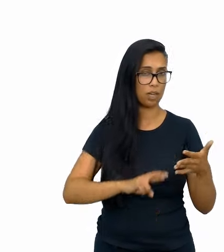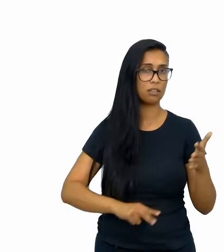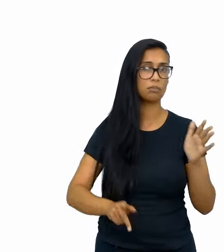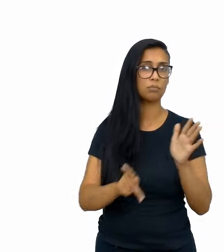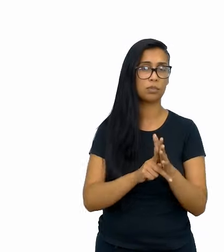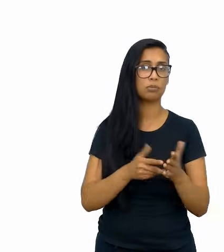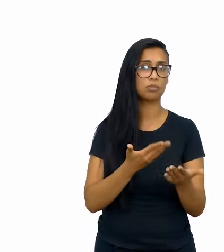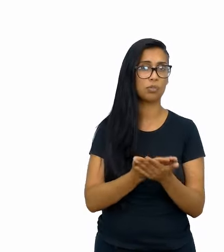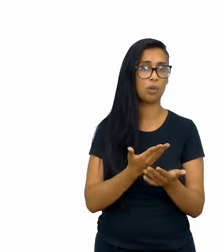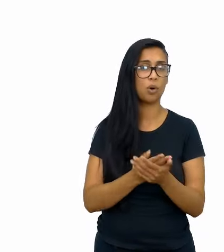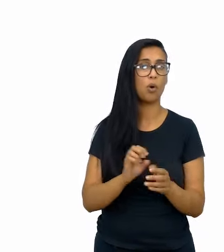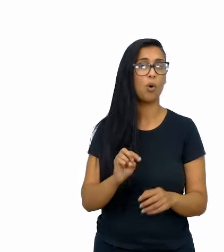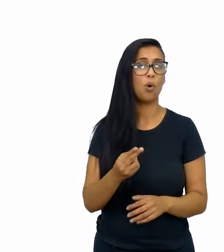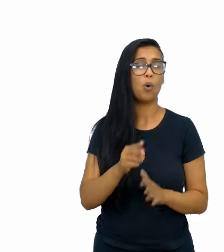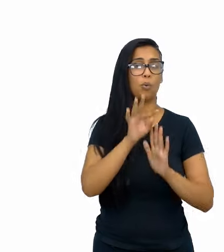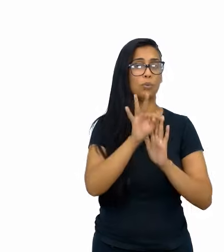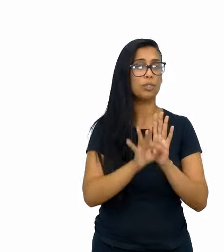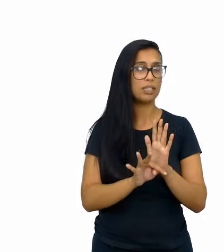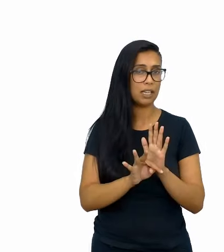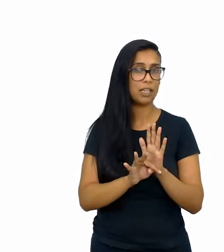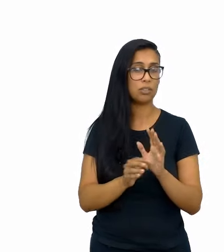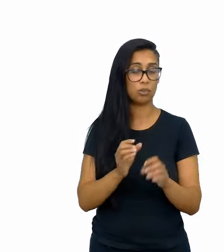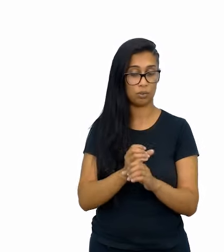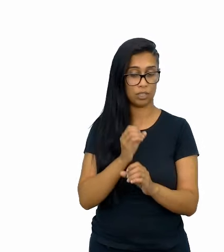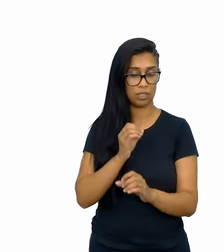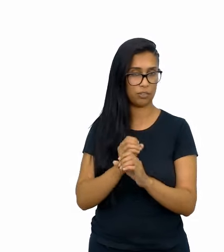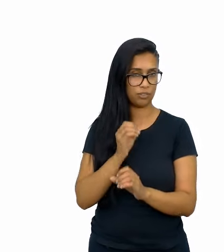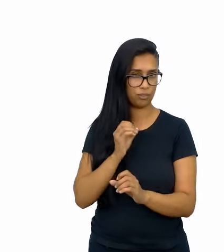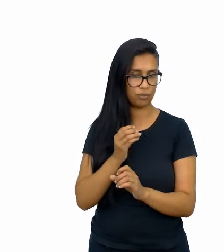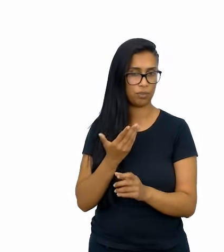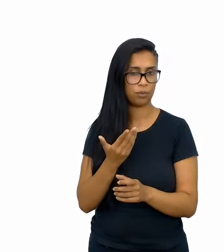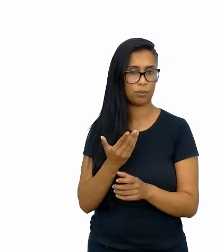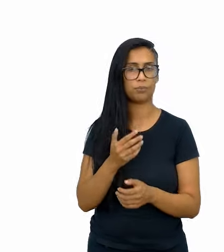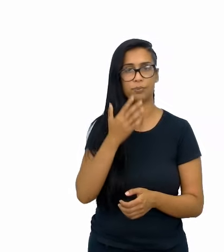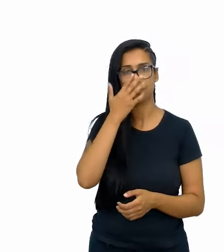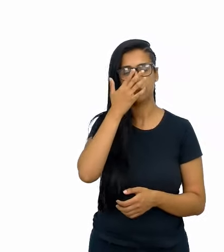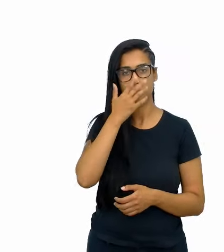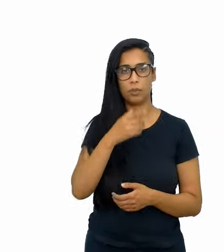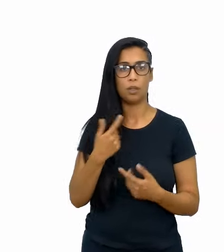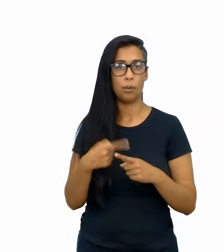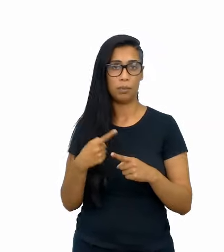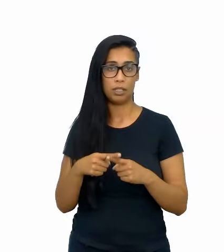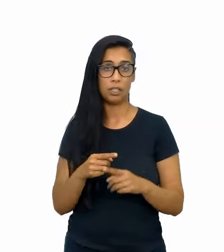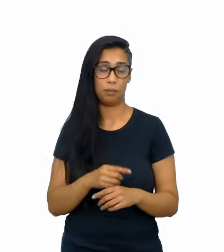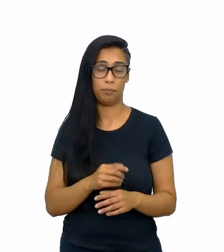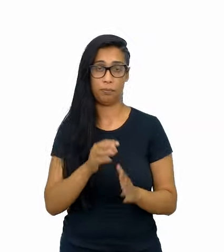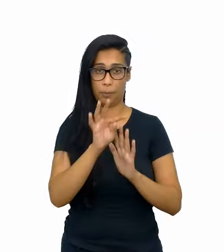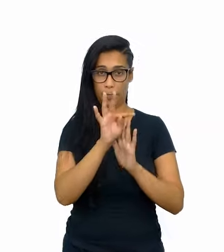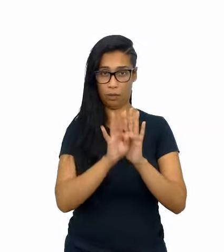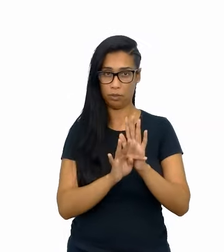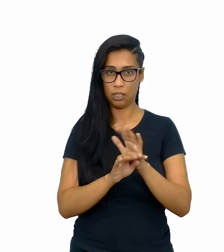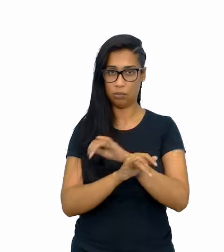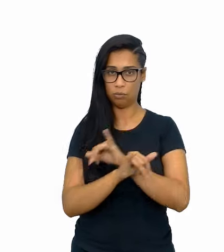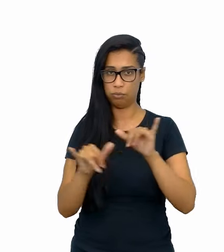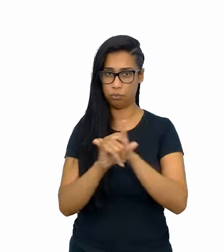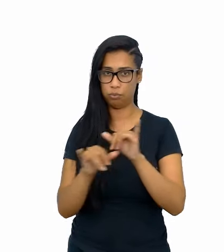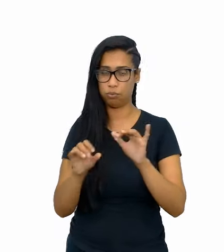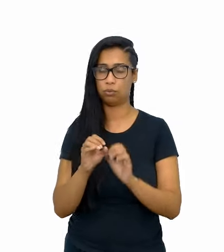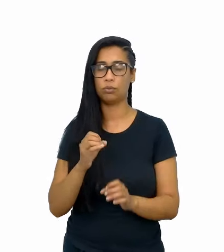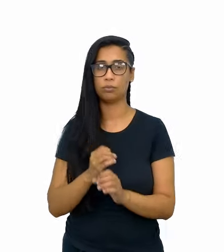divulgação científica. E, por sua vez, esses textos de divulgação científica exigem uma linguagem